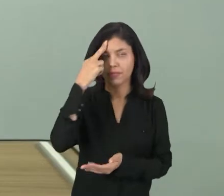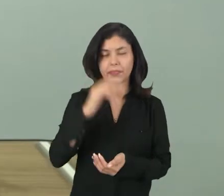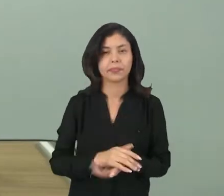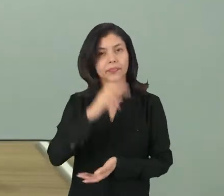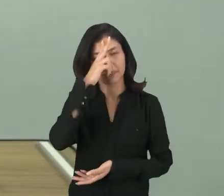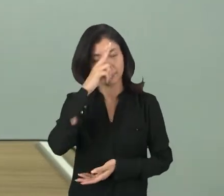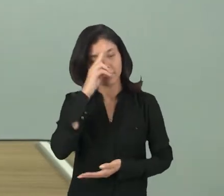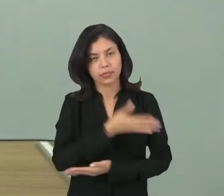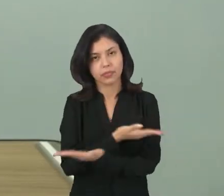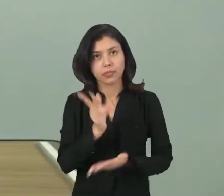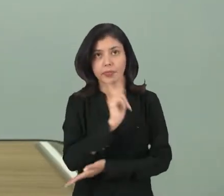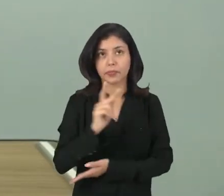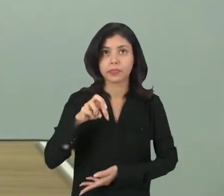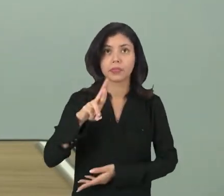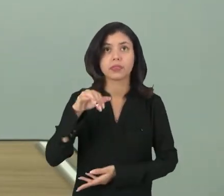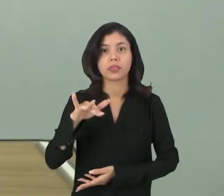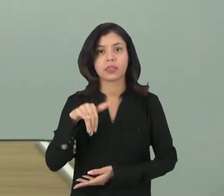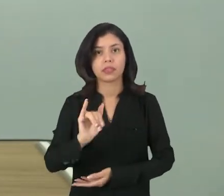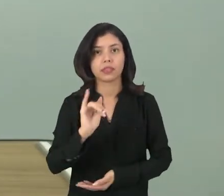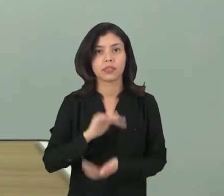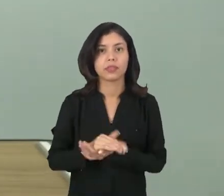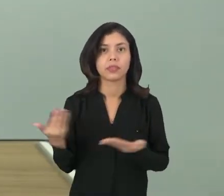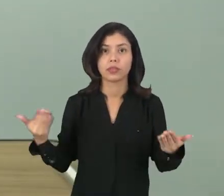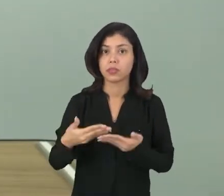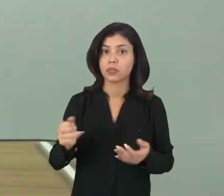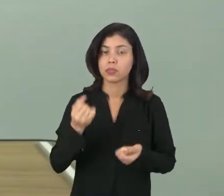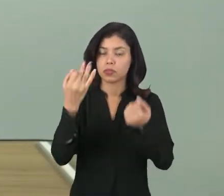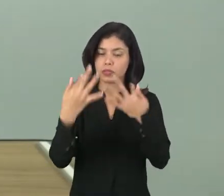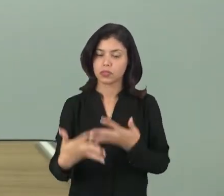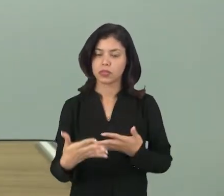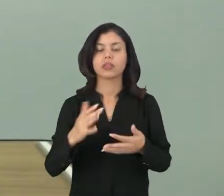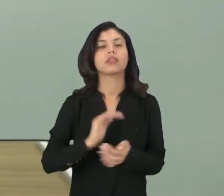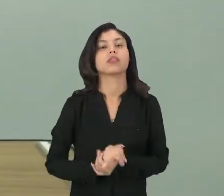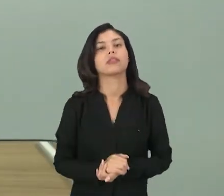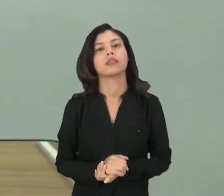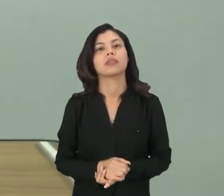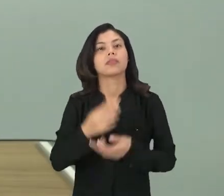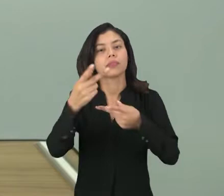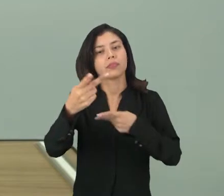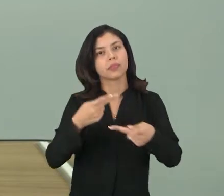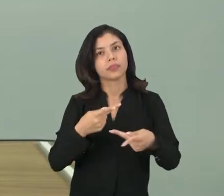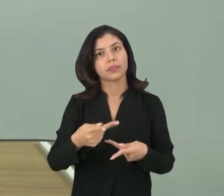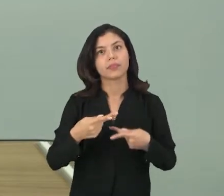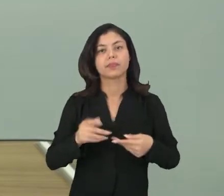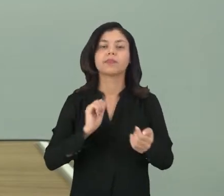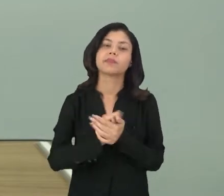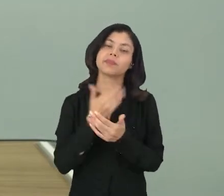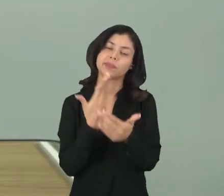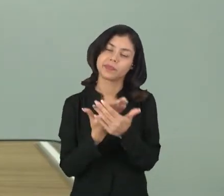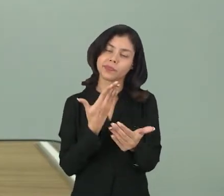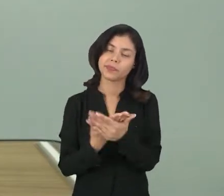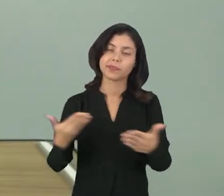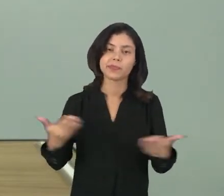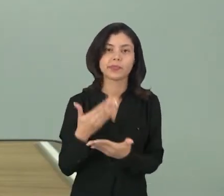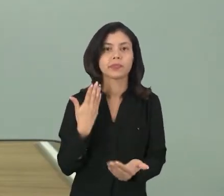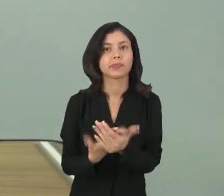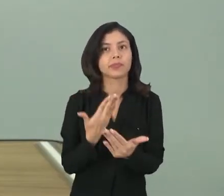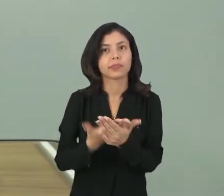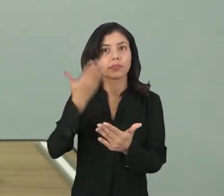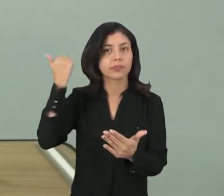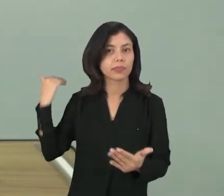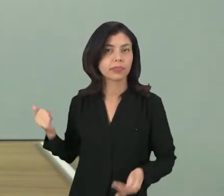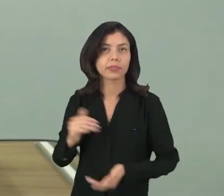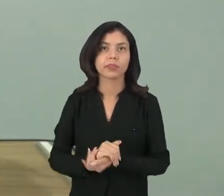te lembrar que sou a professora Marilane Moraes e eu conto com a sua participação na aula de hoje, tá certo? Na aula passada,